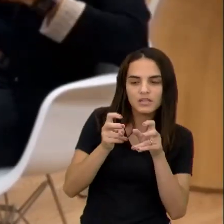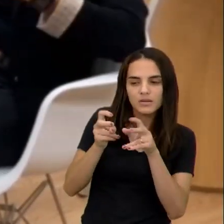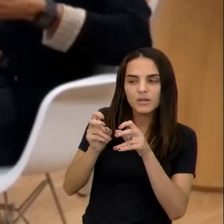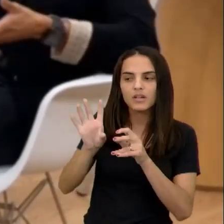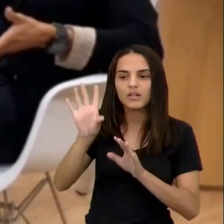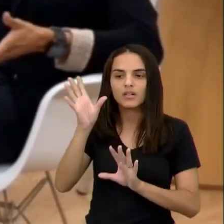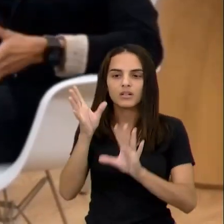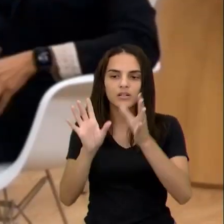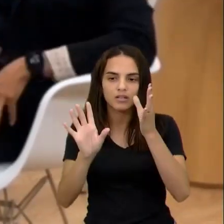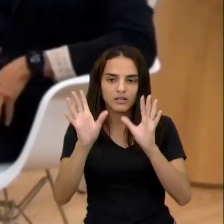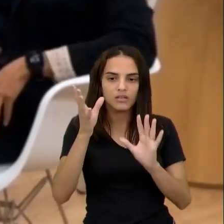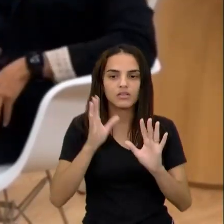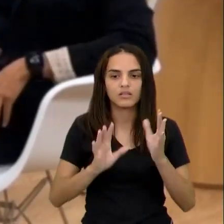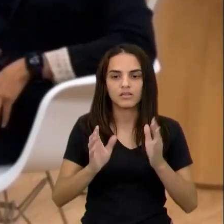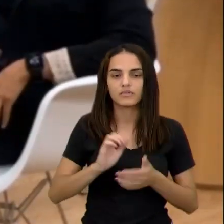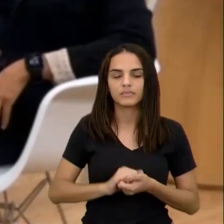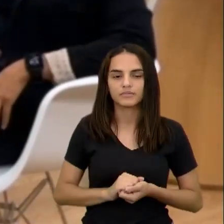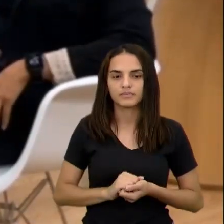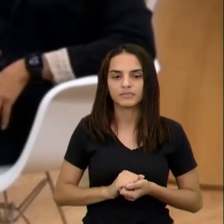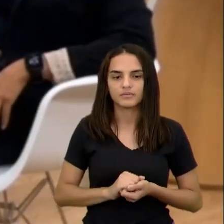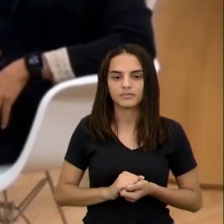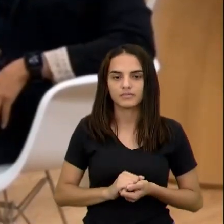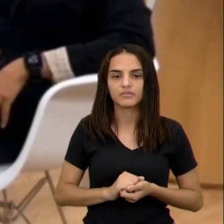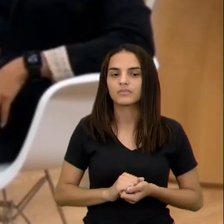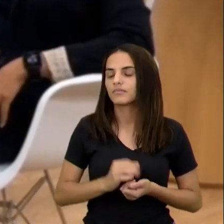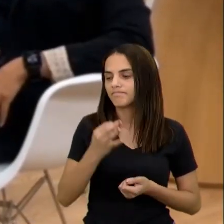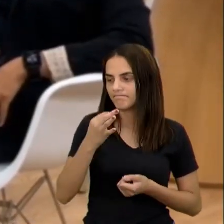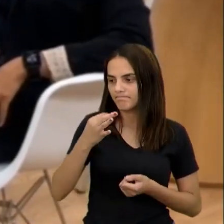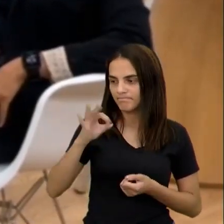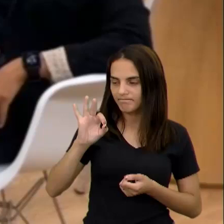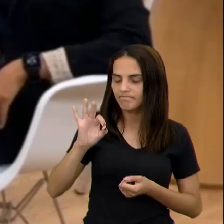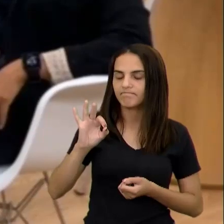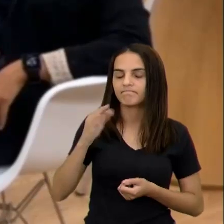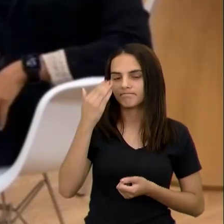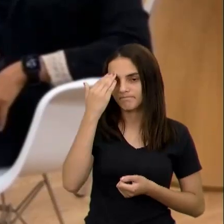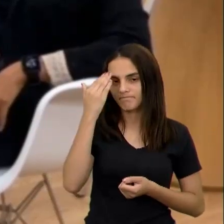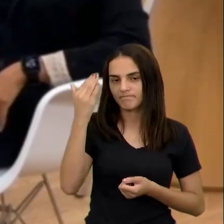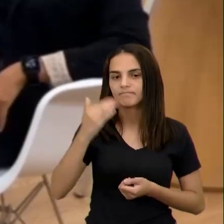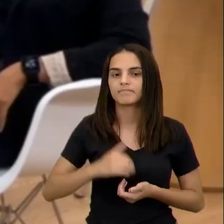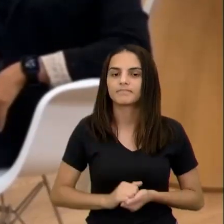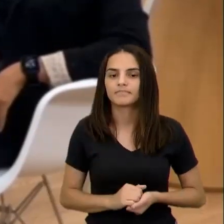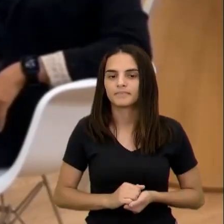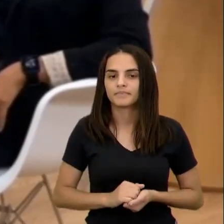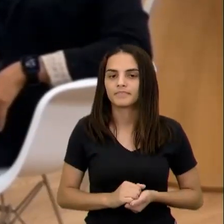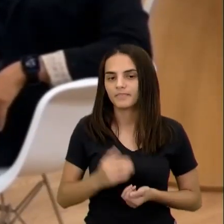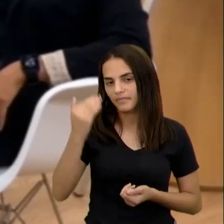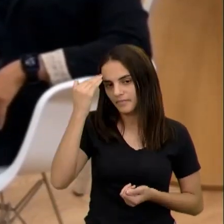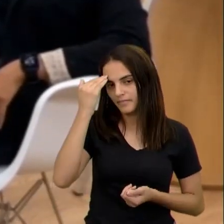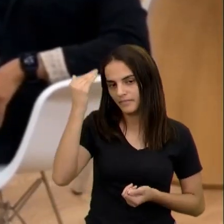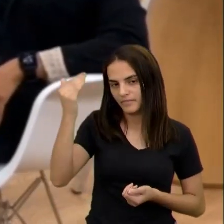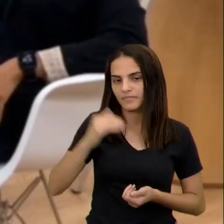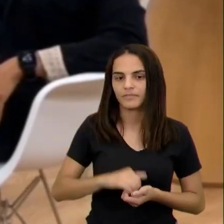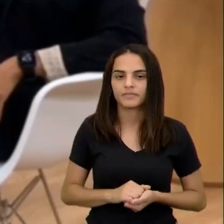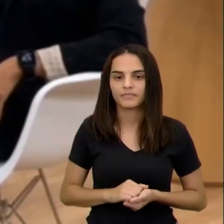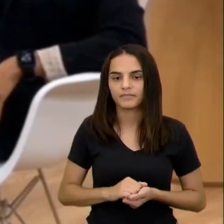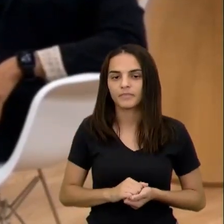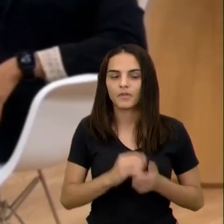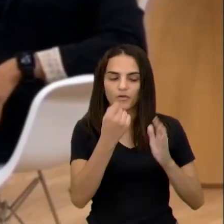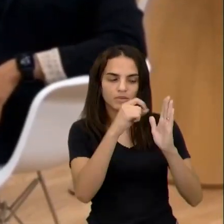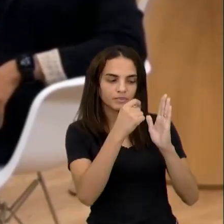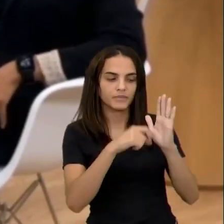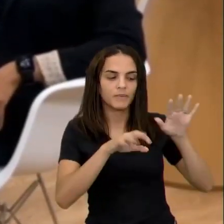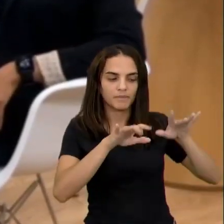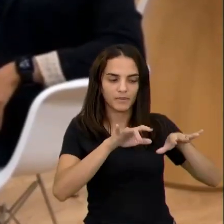situações, né, ter mais controle sobre as situações. Ótimo, muito obrigada. Então, o currículo está registrado aqui,